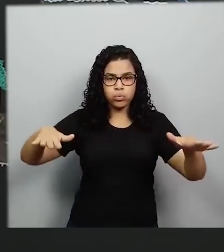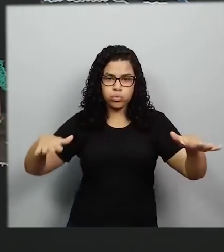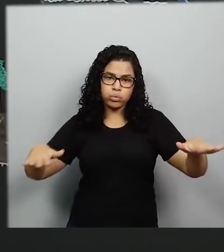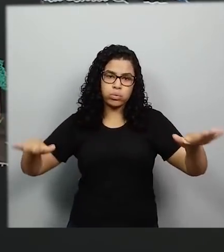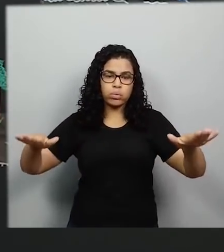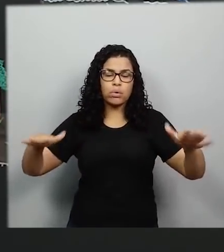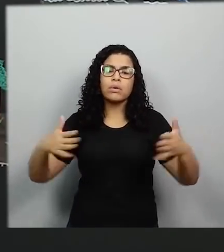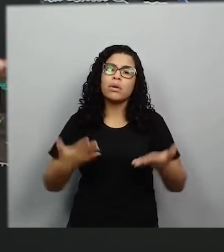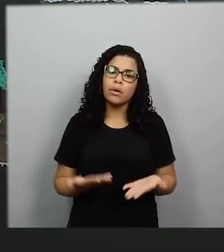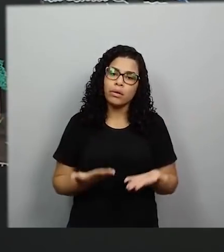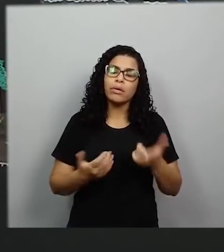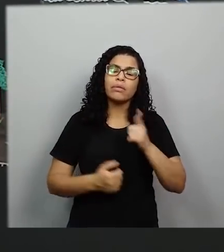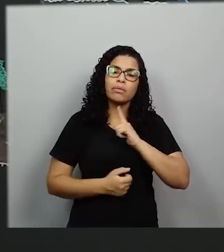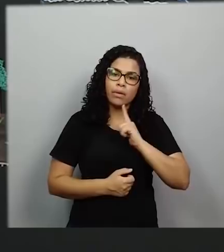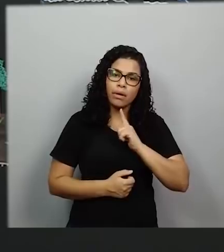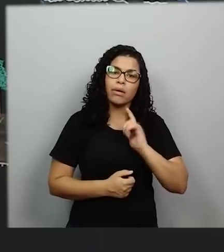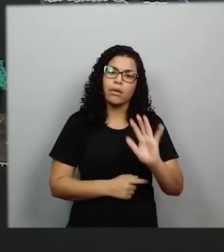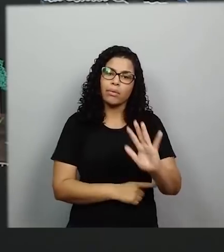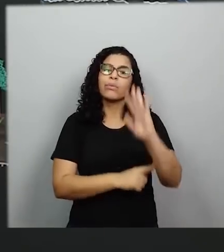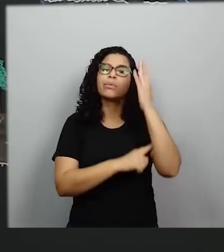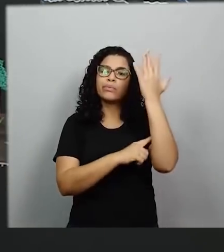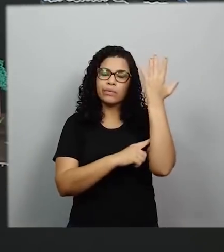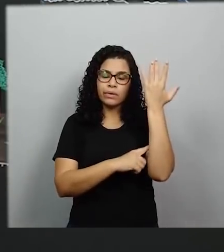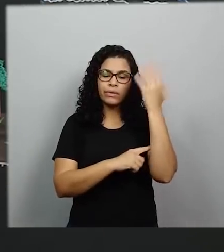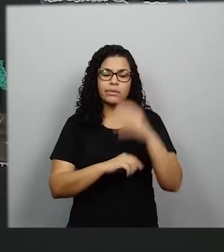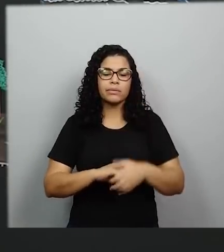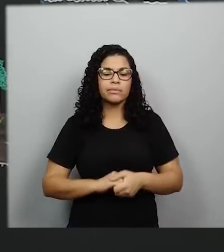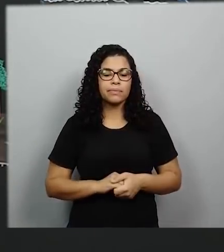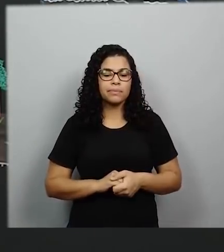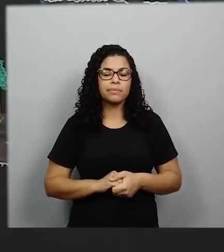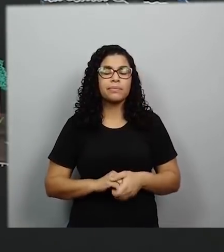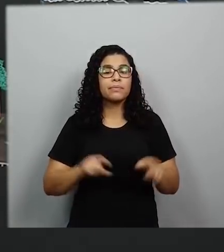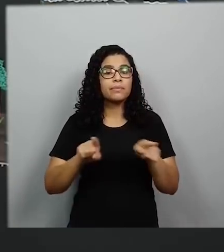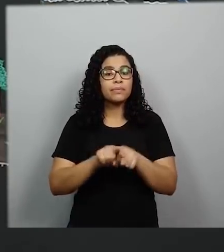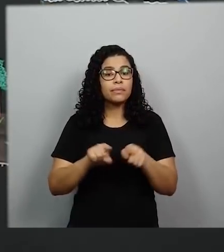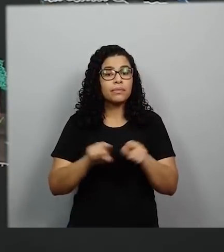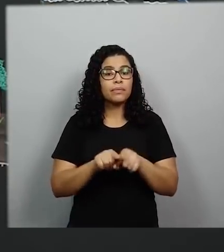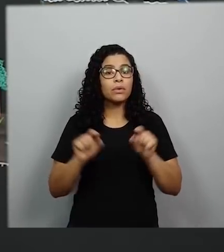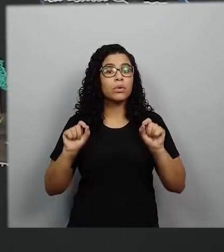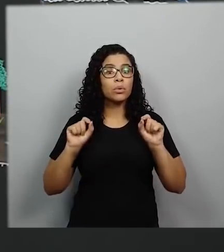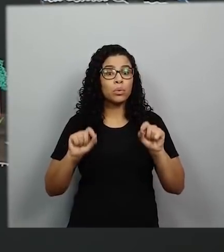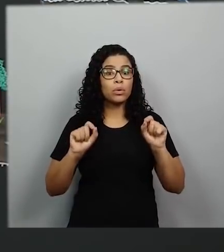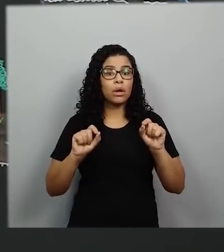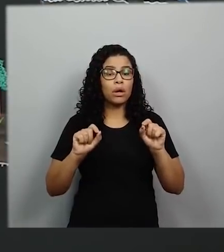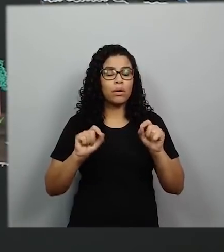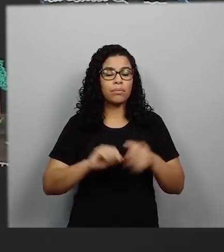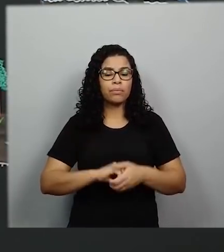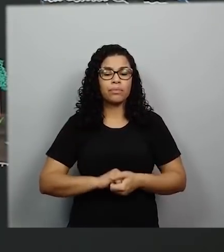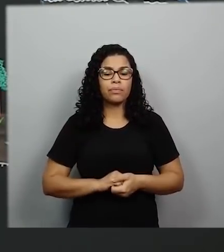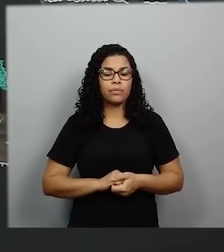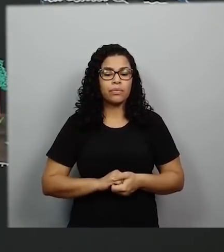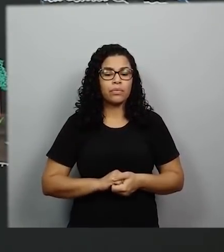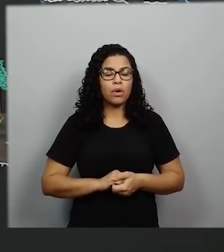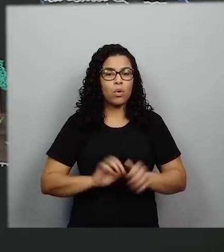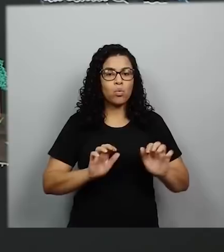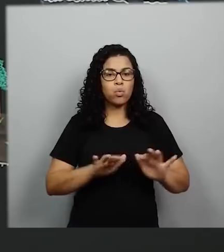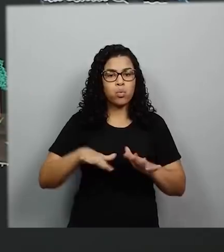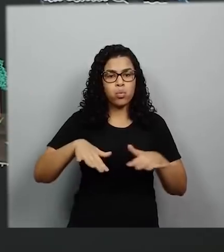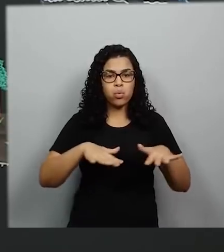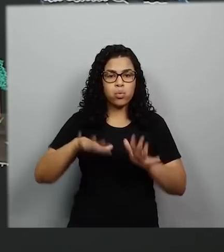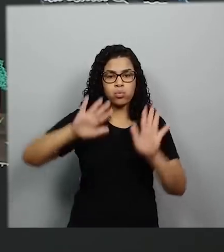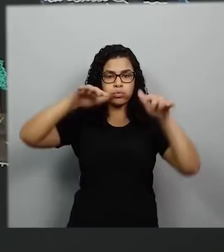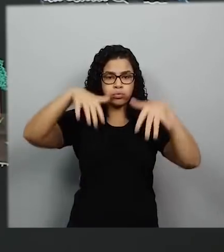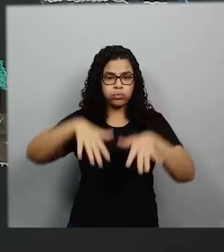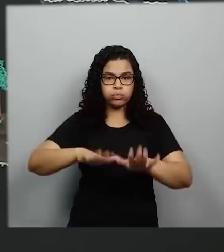Isso vai alcançar uma série de espécies ali. Podemos falar também das tsunamis ou maremotos, movimentos